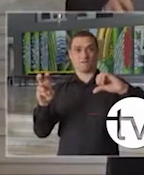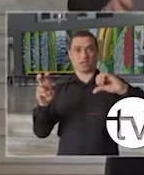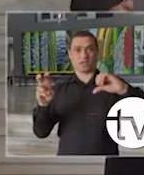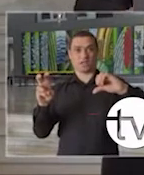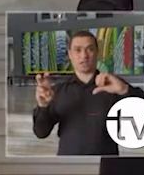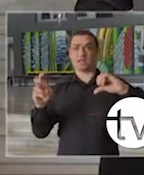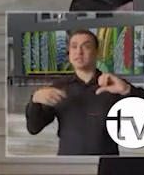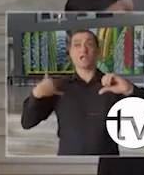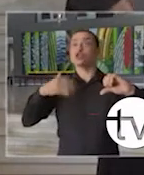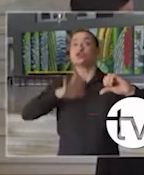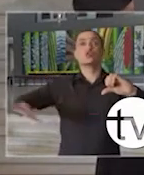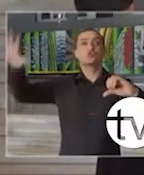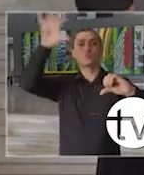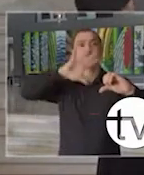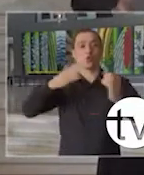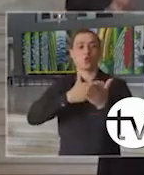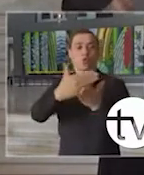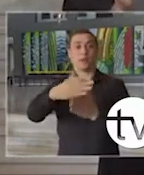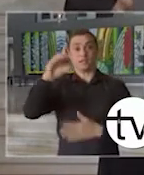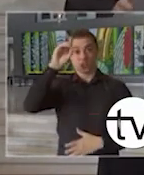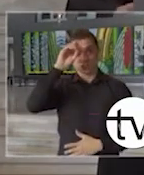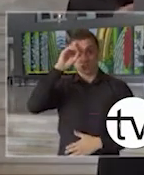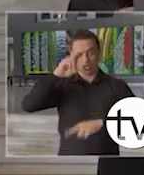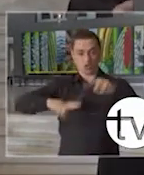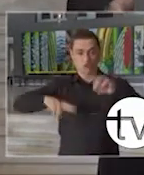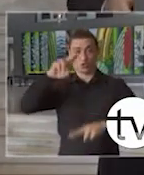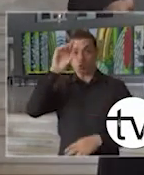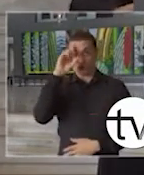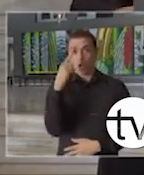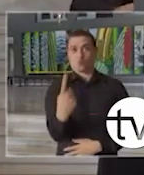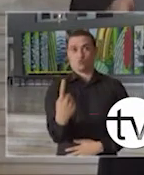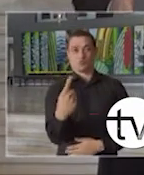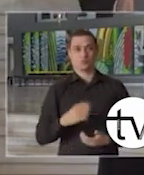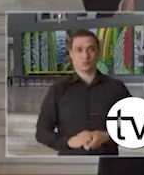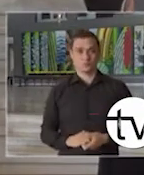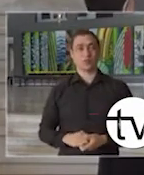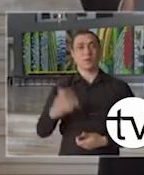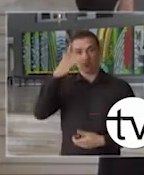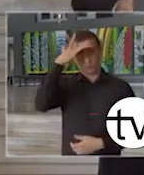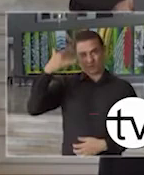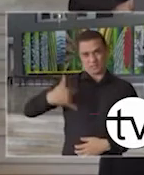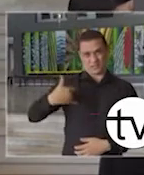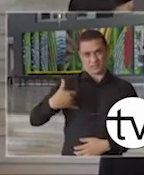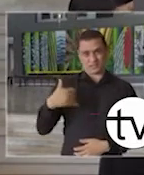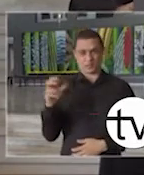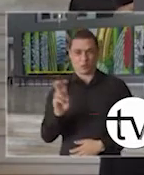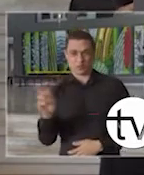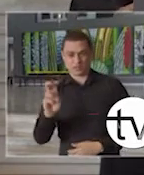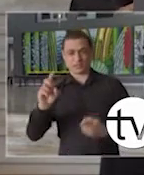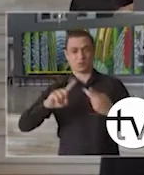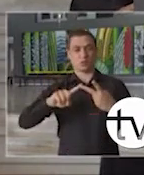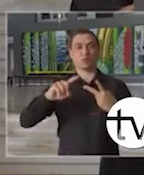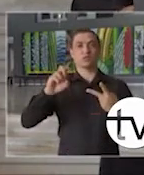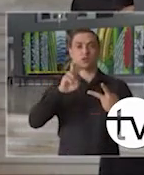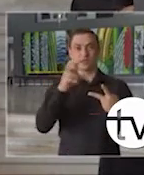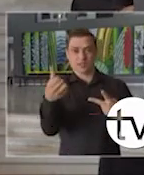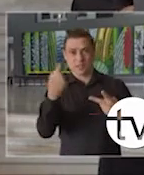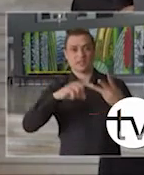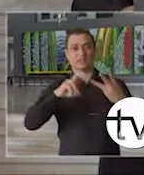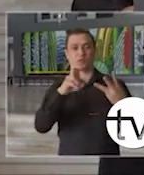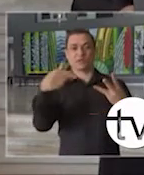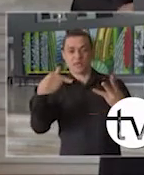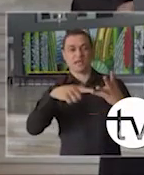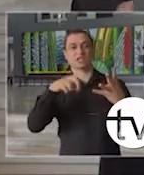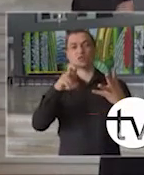a partir do dia 1º de julho. Pessoas com 55, 56, 57, 58 e